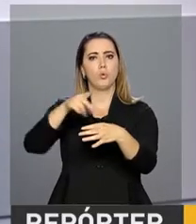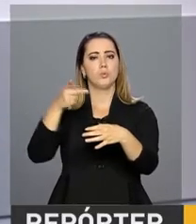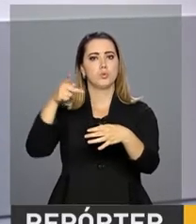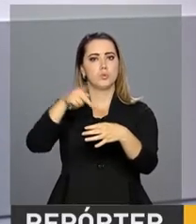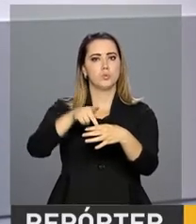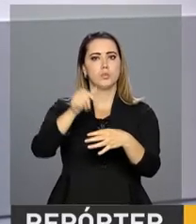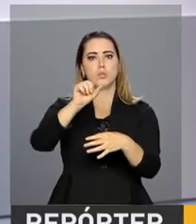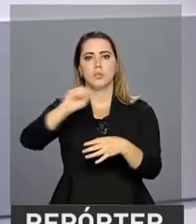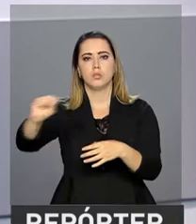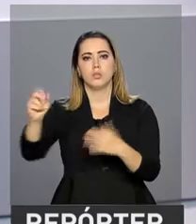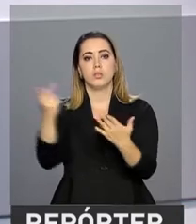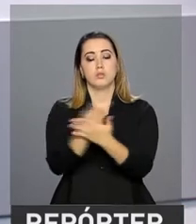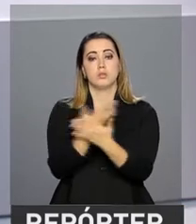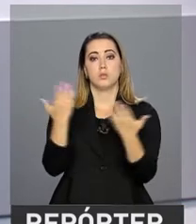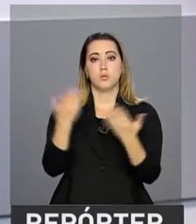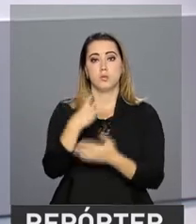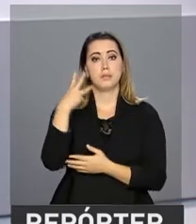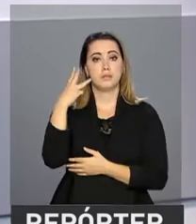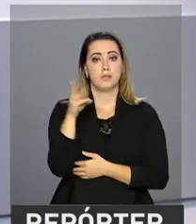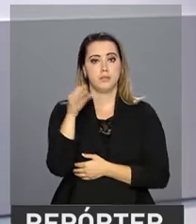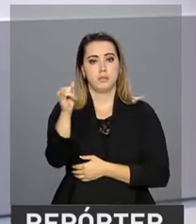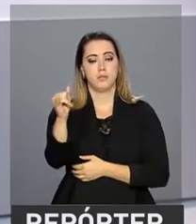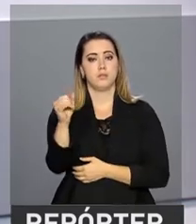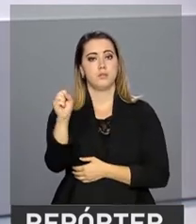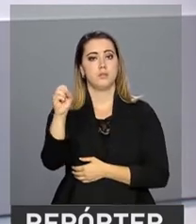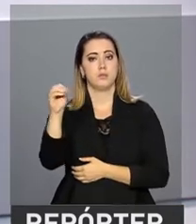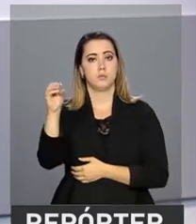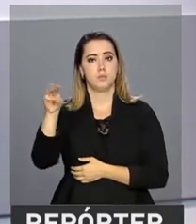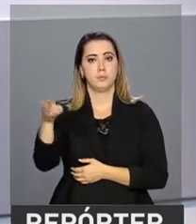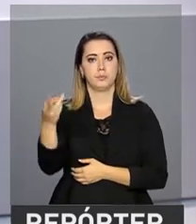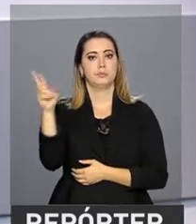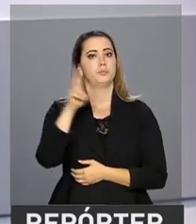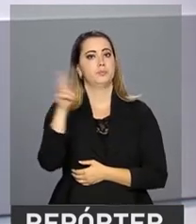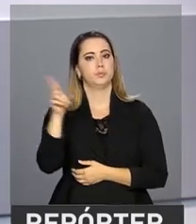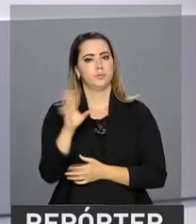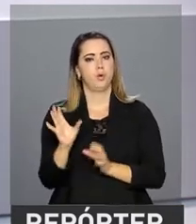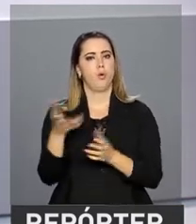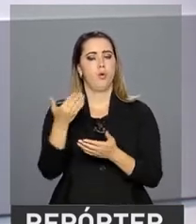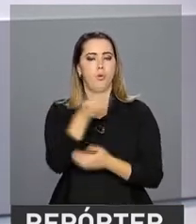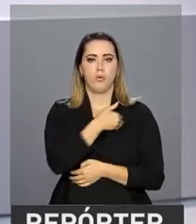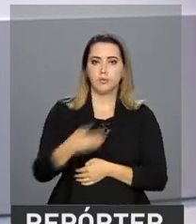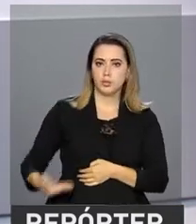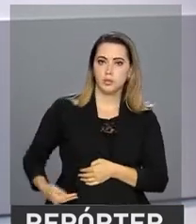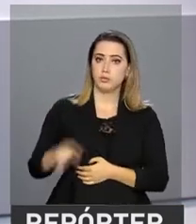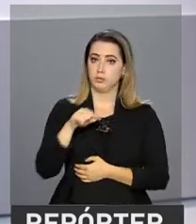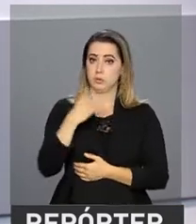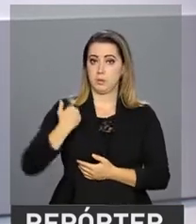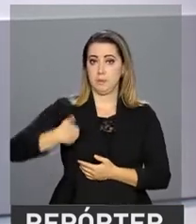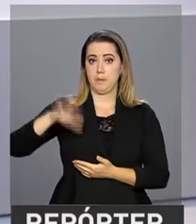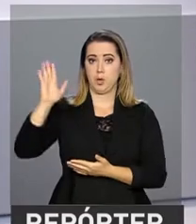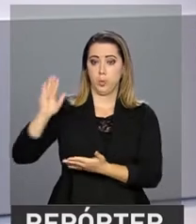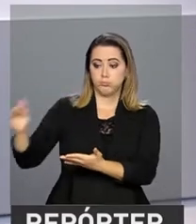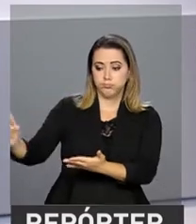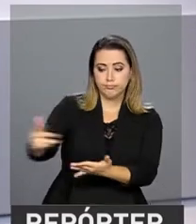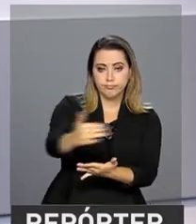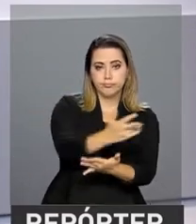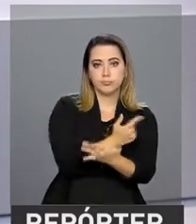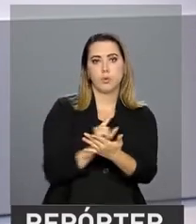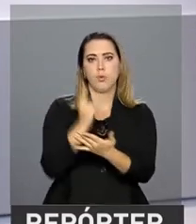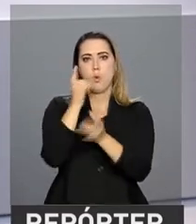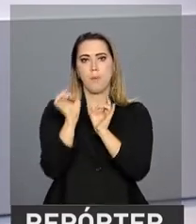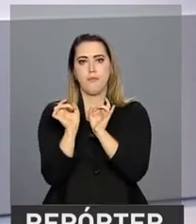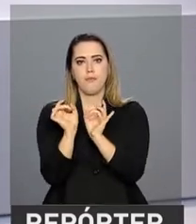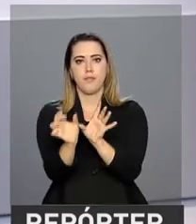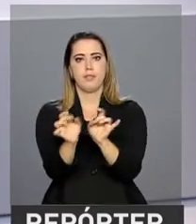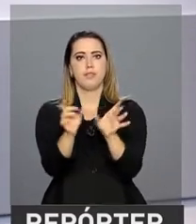e gás realizado hoje rendeu 3 bilhões e 800 milhões de reais aos cofres públicos a maior arrecadação em uma rodada de